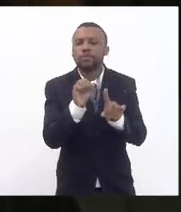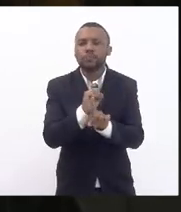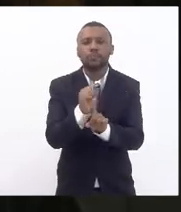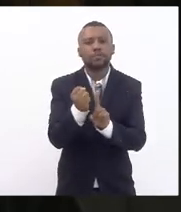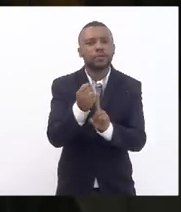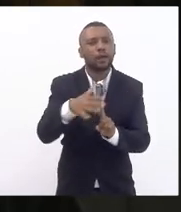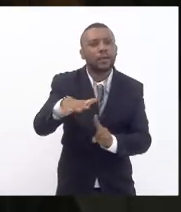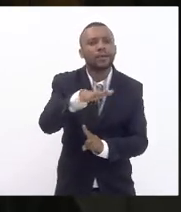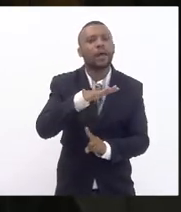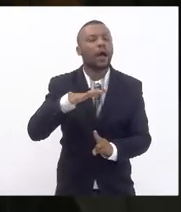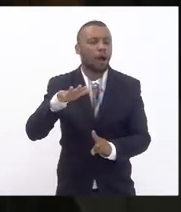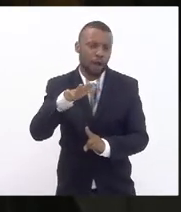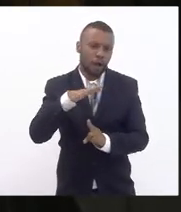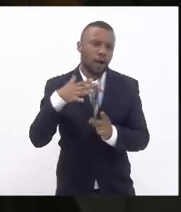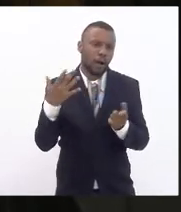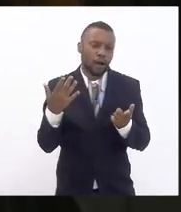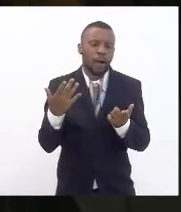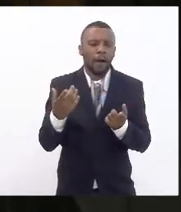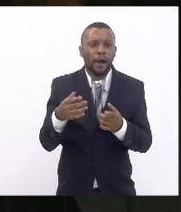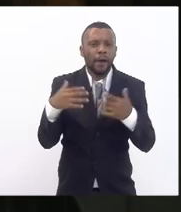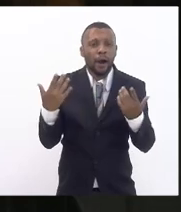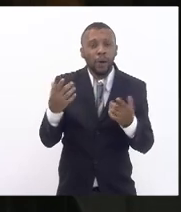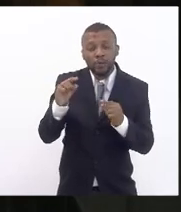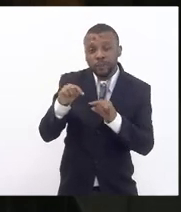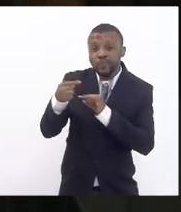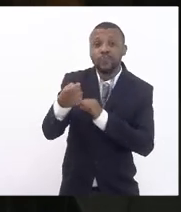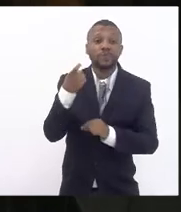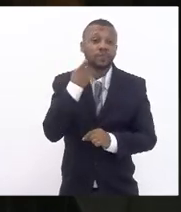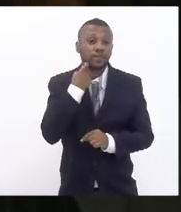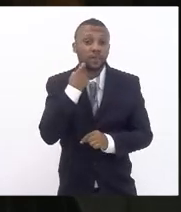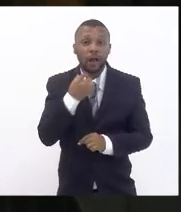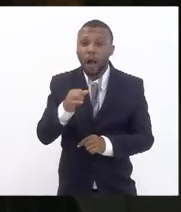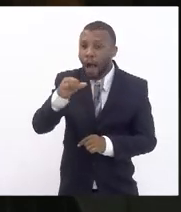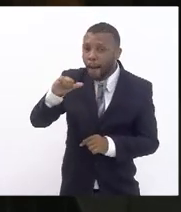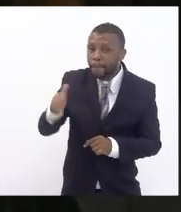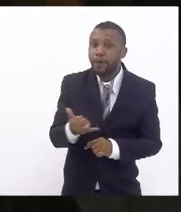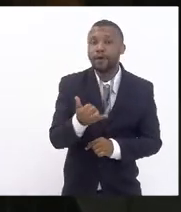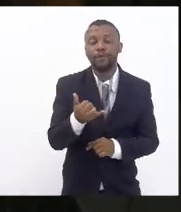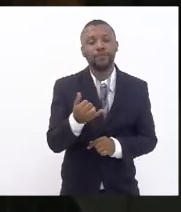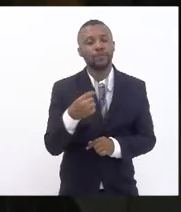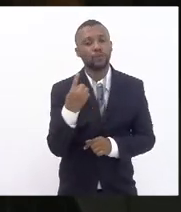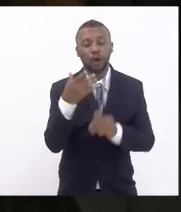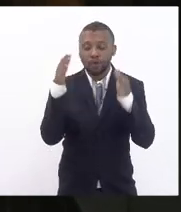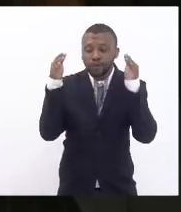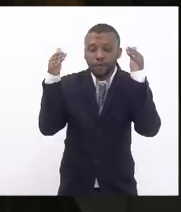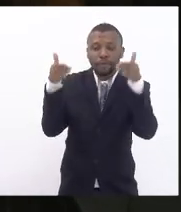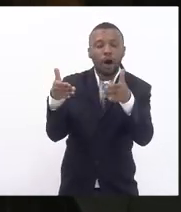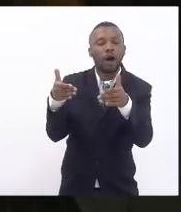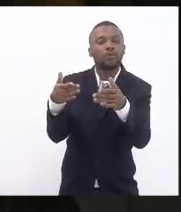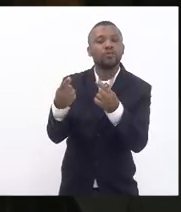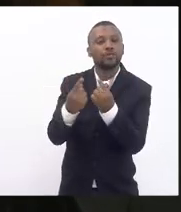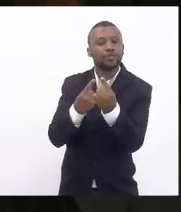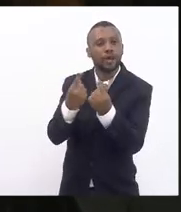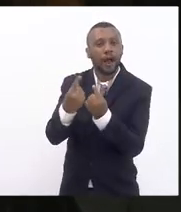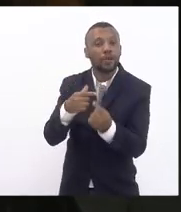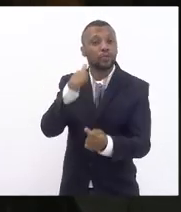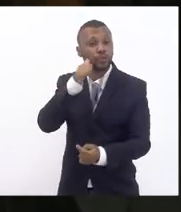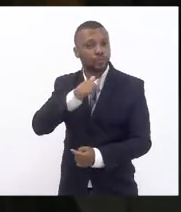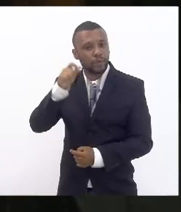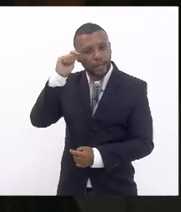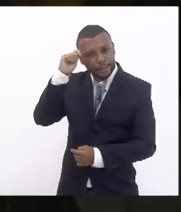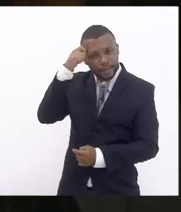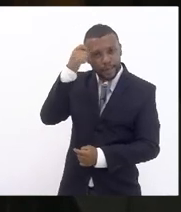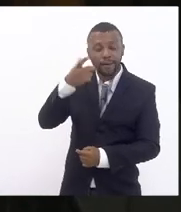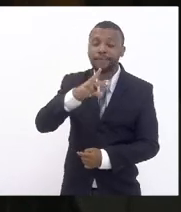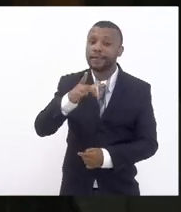geral. Então, aliás, na próxima sexta-feira, aproveito o gancho, porque o nosso Fórum de Diálogo com as Mulheres Negras vai fazer uma reunião plenária ordinária,